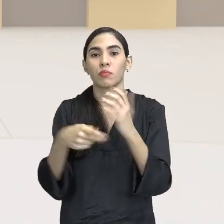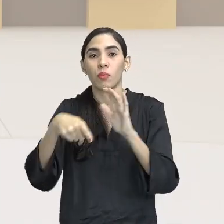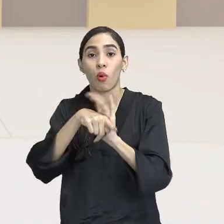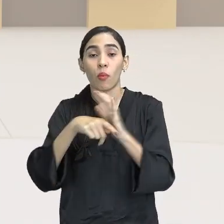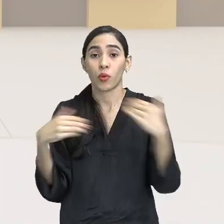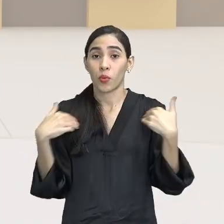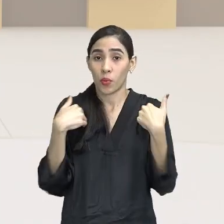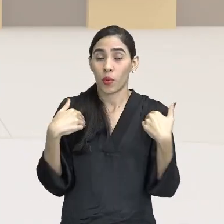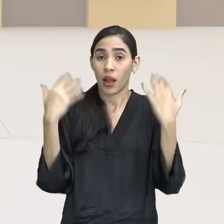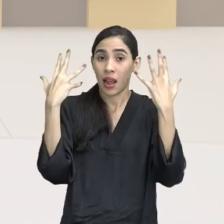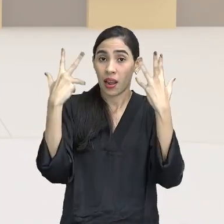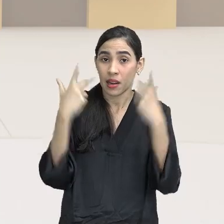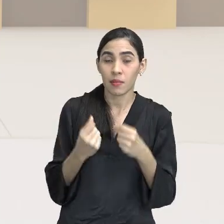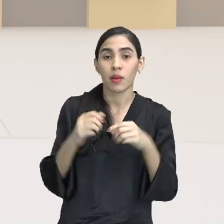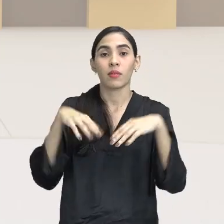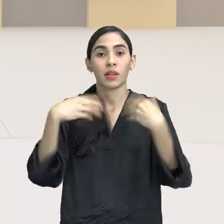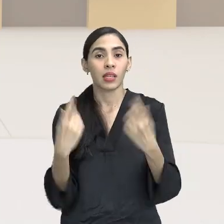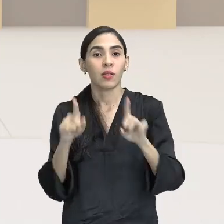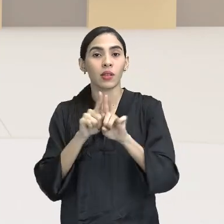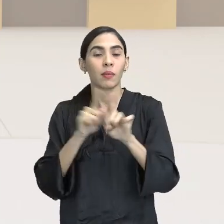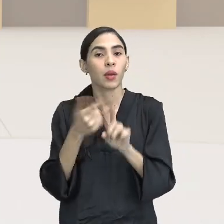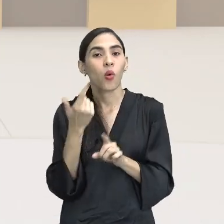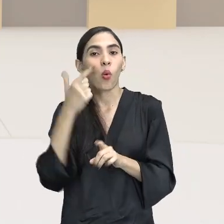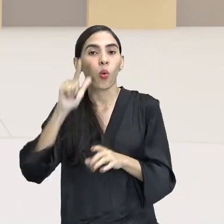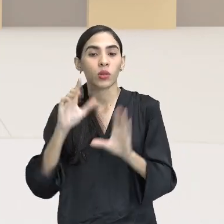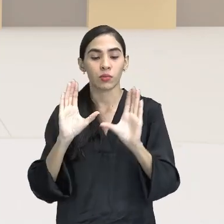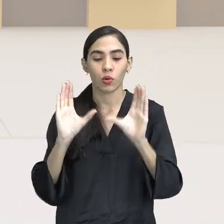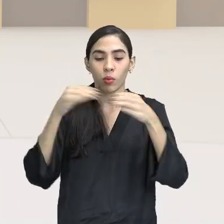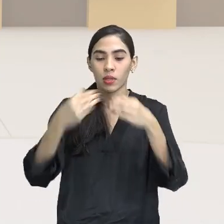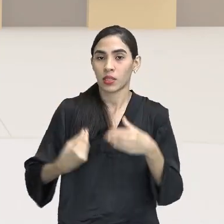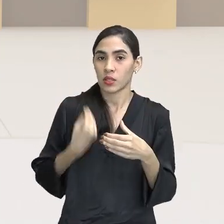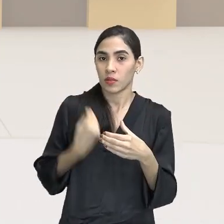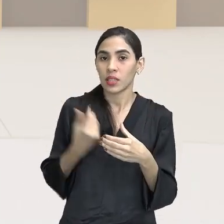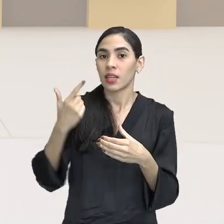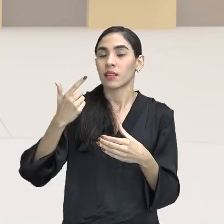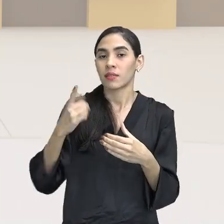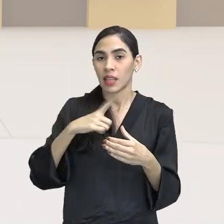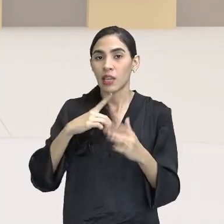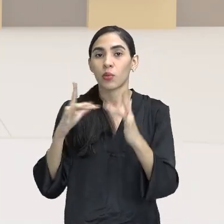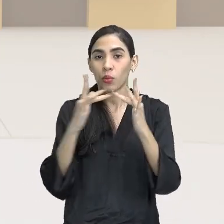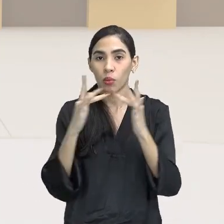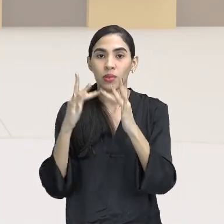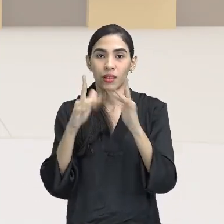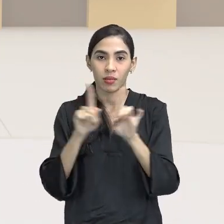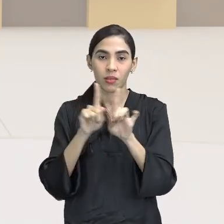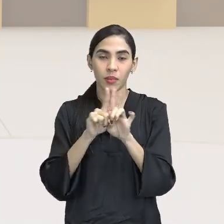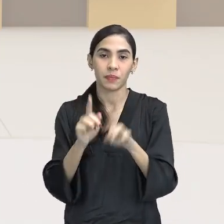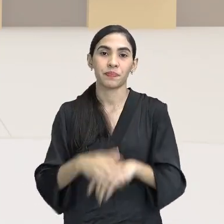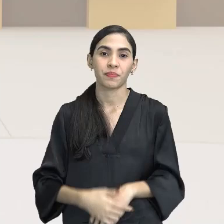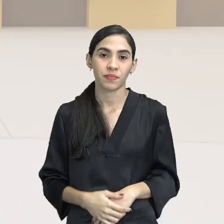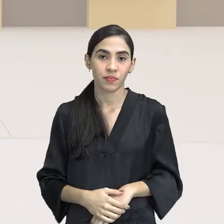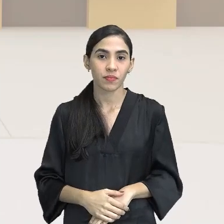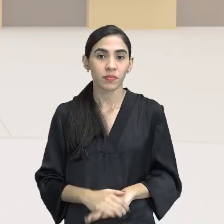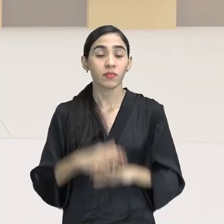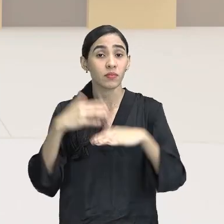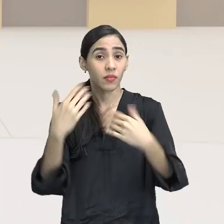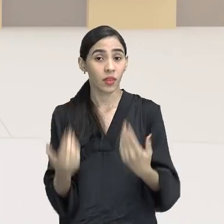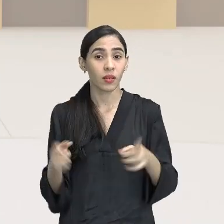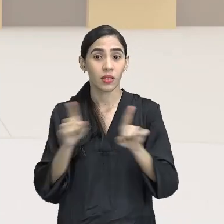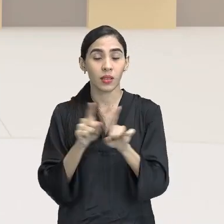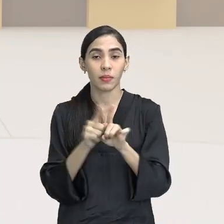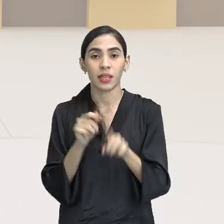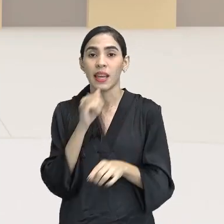esse ciclo permite que outros seres vivos tenham acesso a esses elementos, como a gente pôde observar, né? E para que eles estejam,